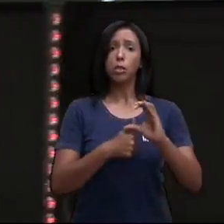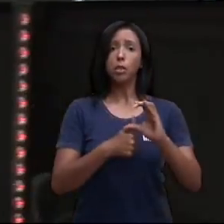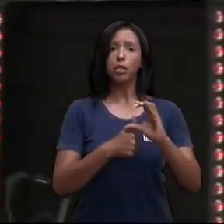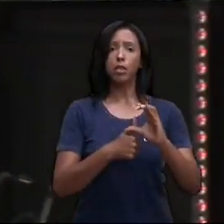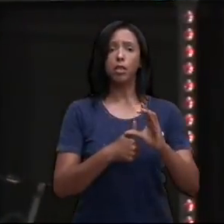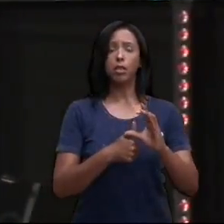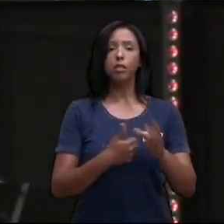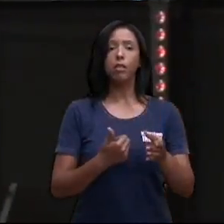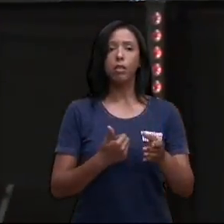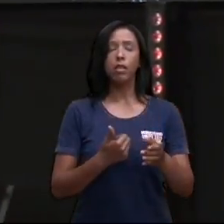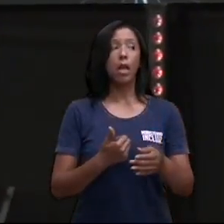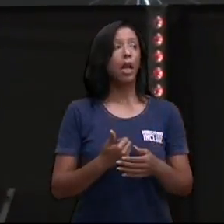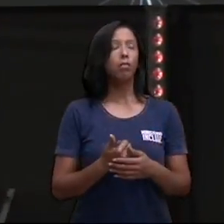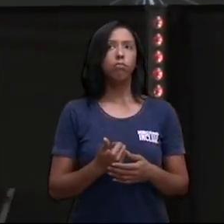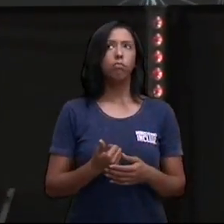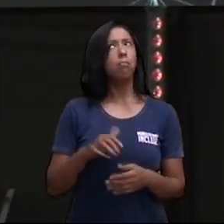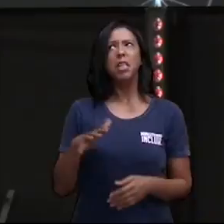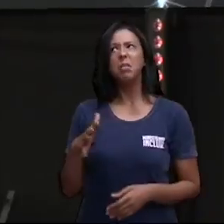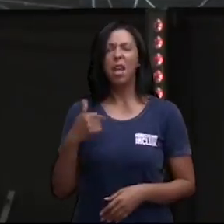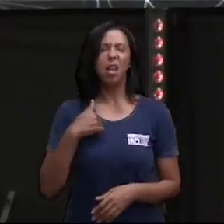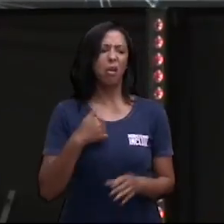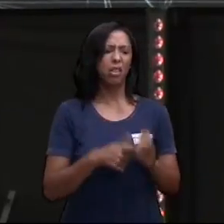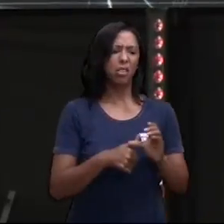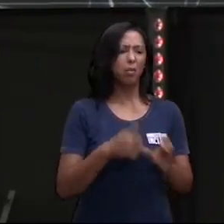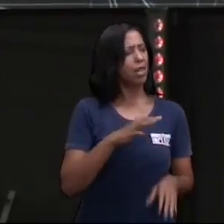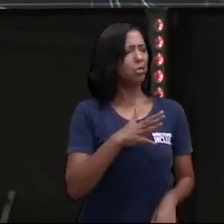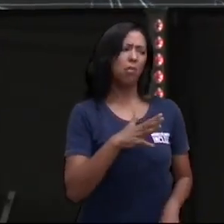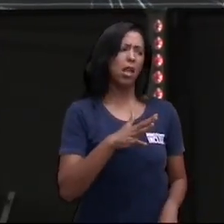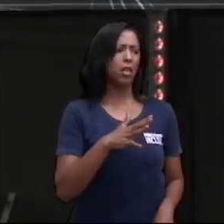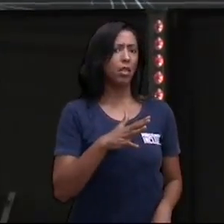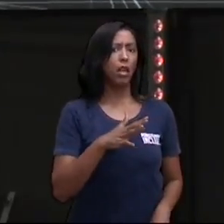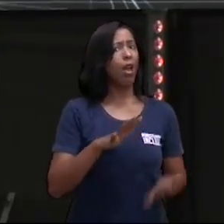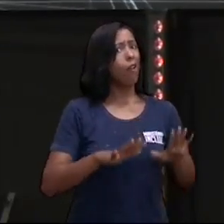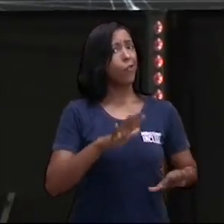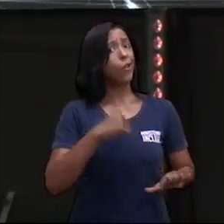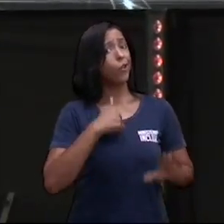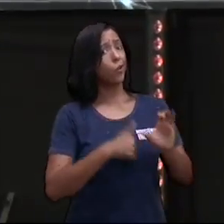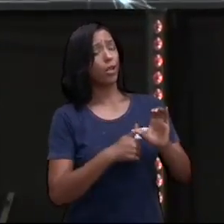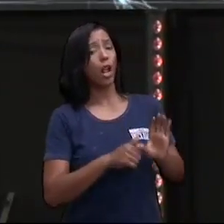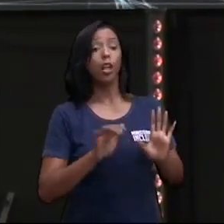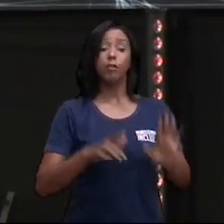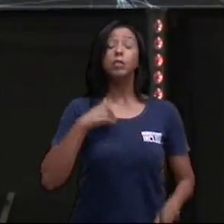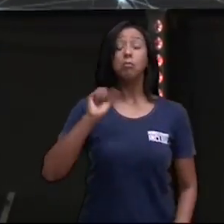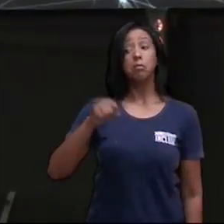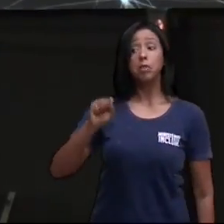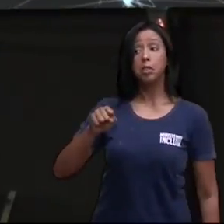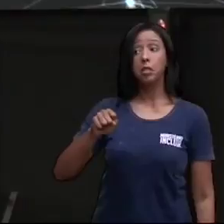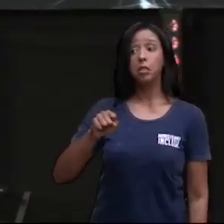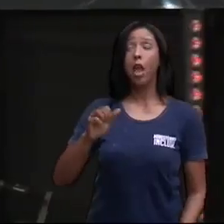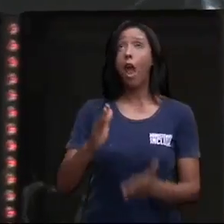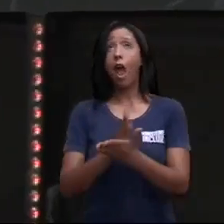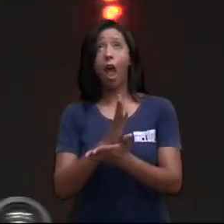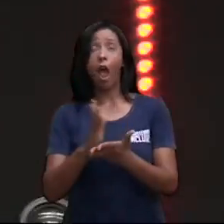há mais ou menos às vezes é tem tem situação que sim em algumas